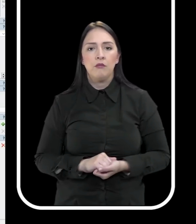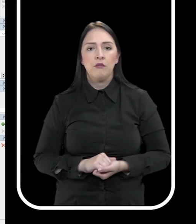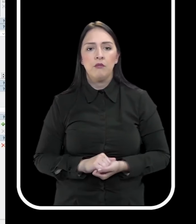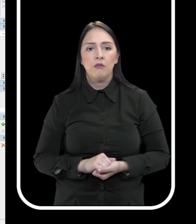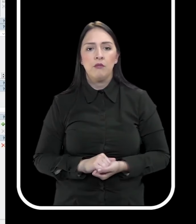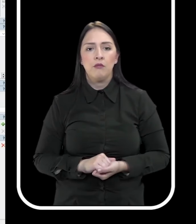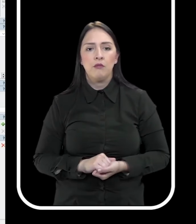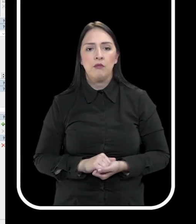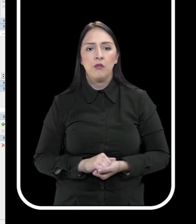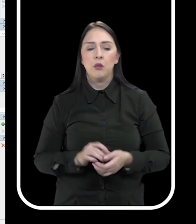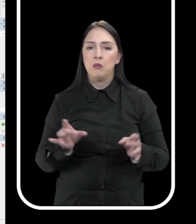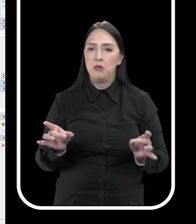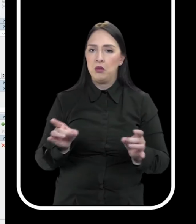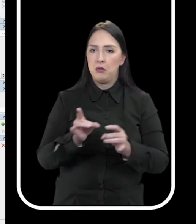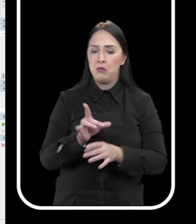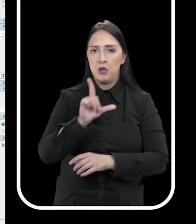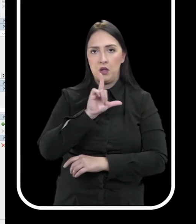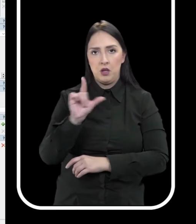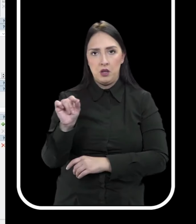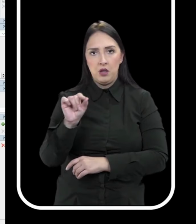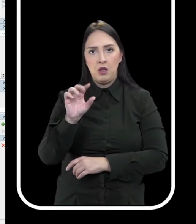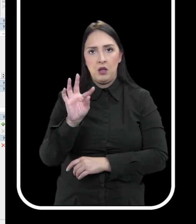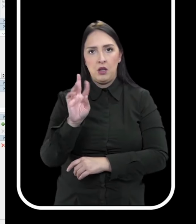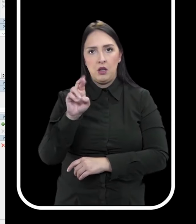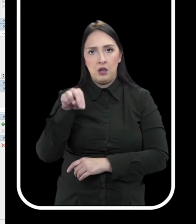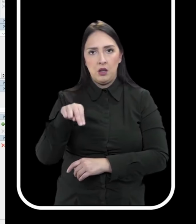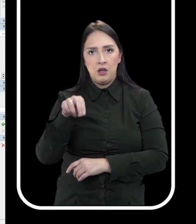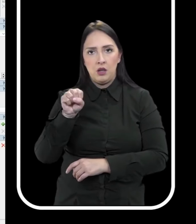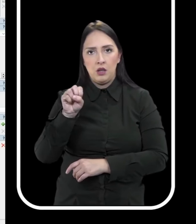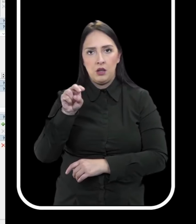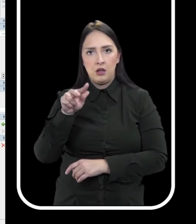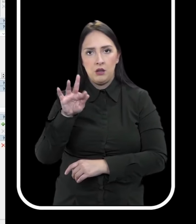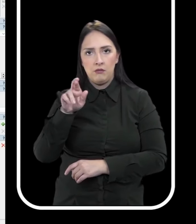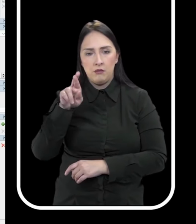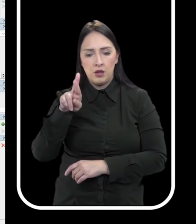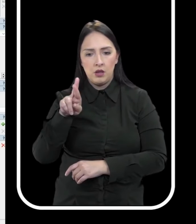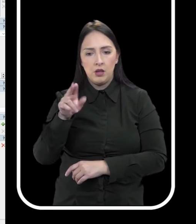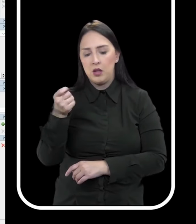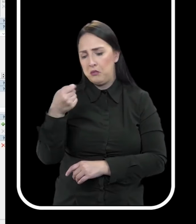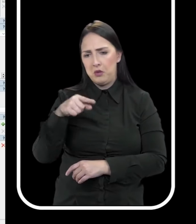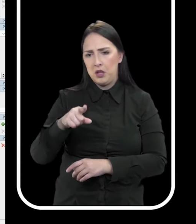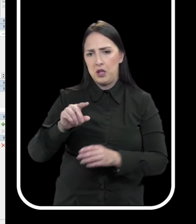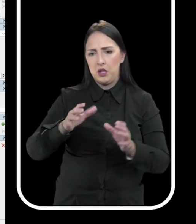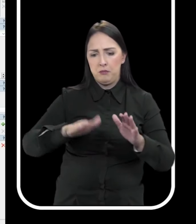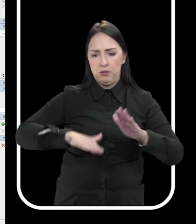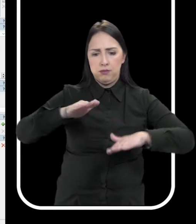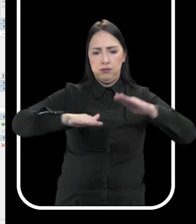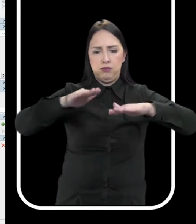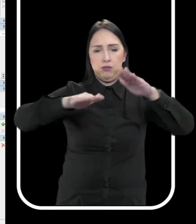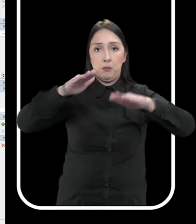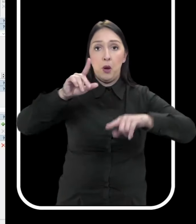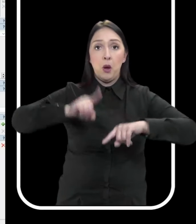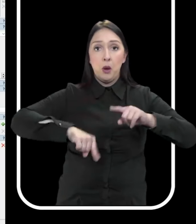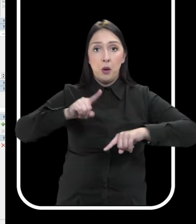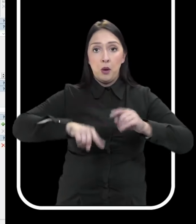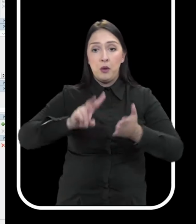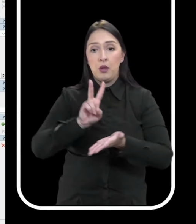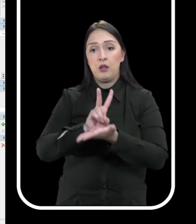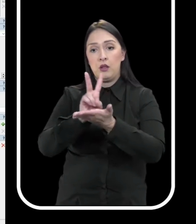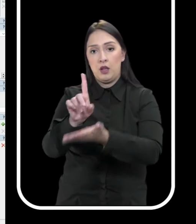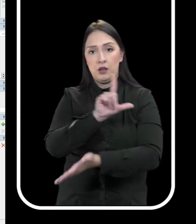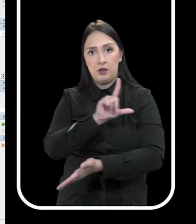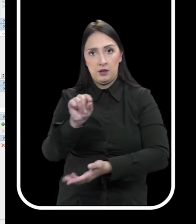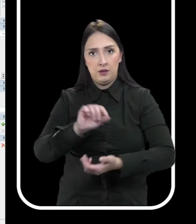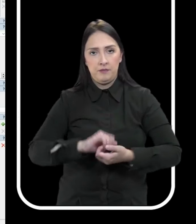então essa parte entre o acabamento e a saída é transfer, não tem necessidade de empilhadeira nem de carregador, né? E o material ele